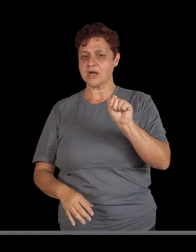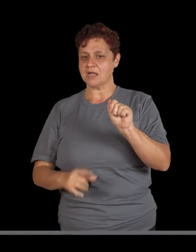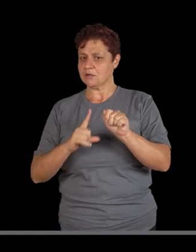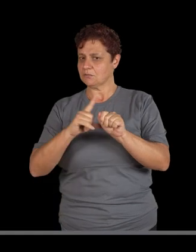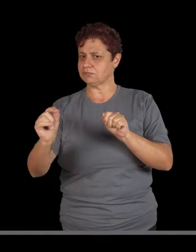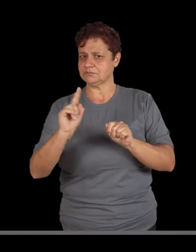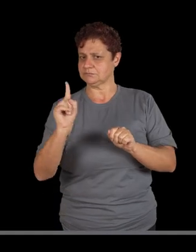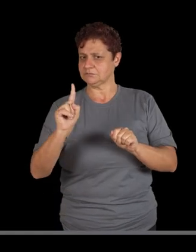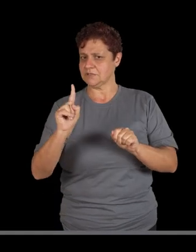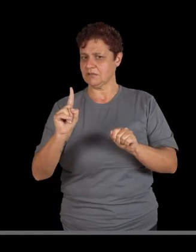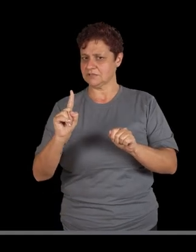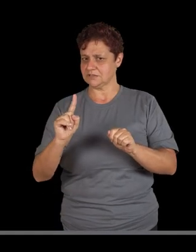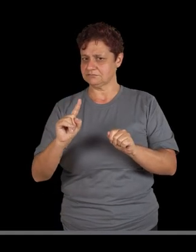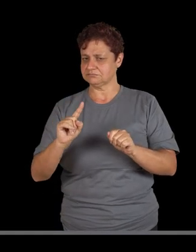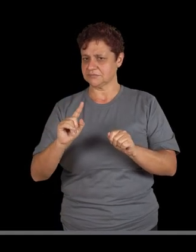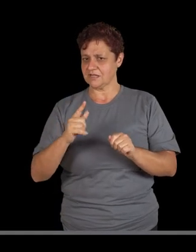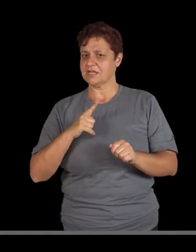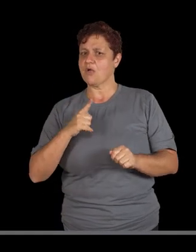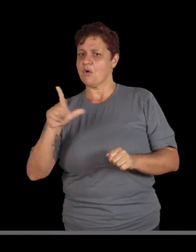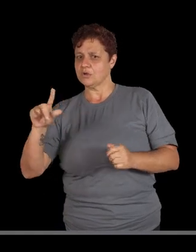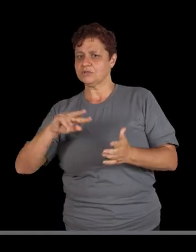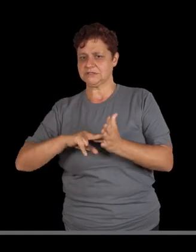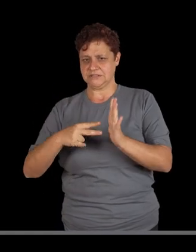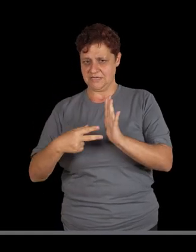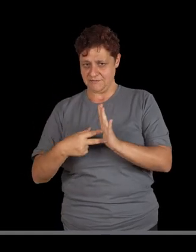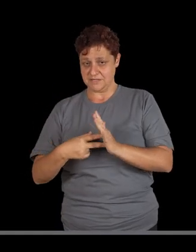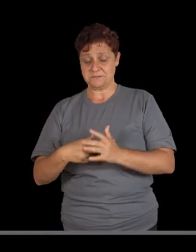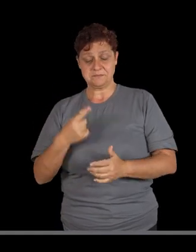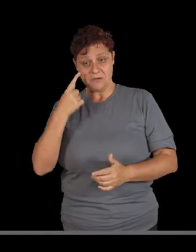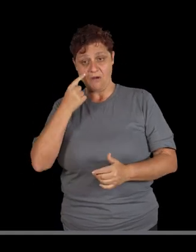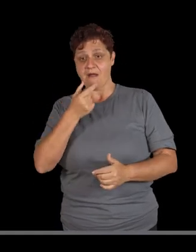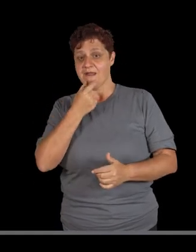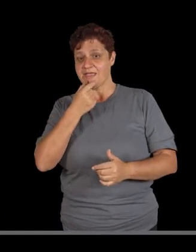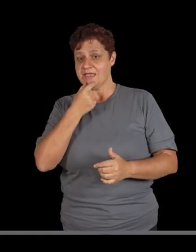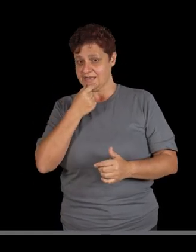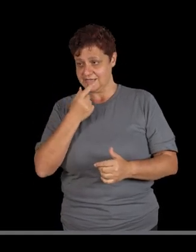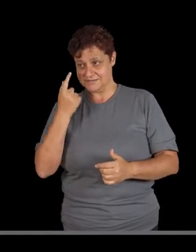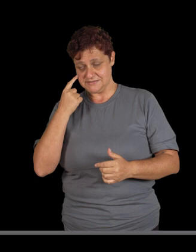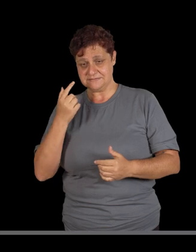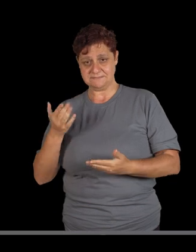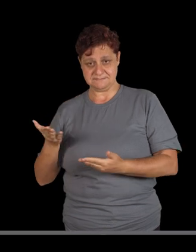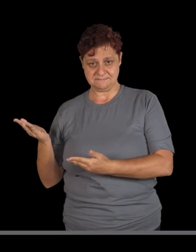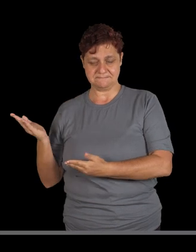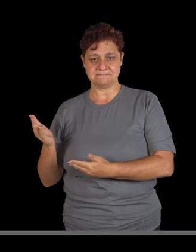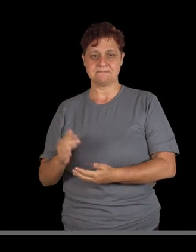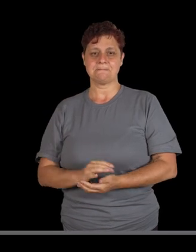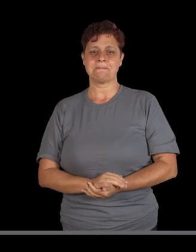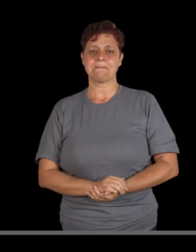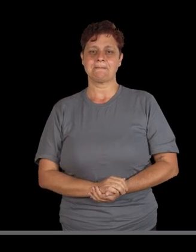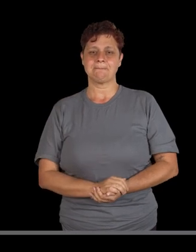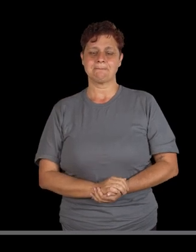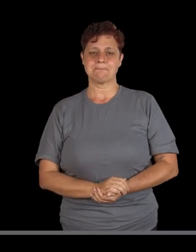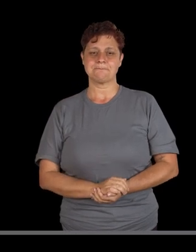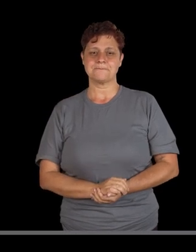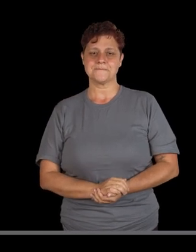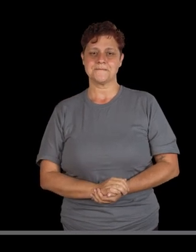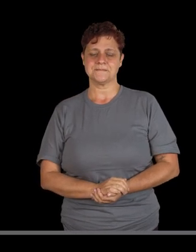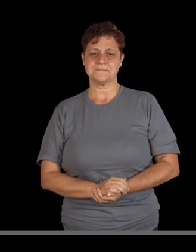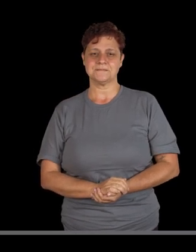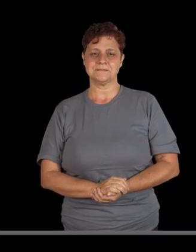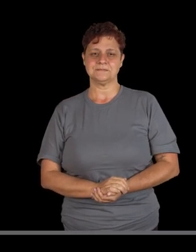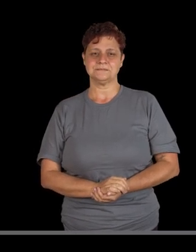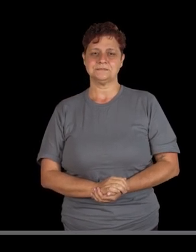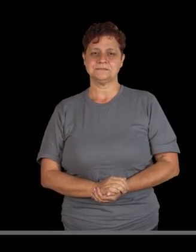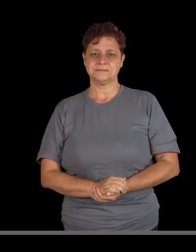apesar de. Olha que legal. Although I love football, I play